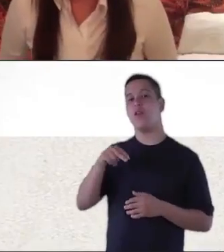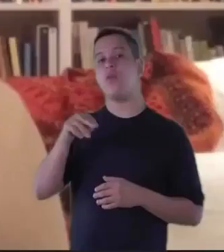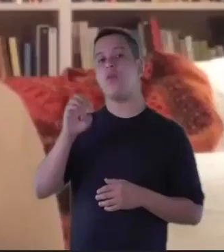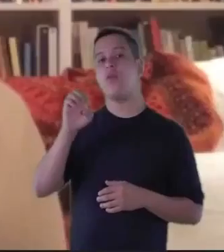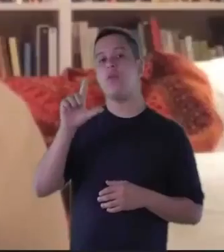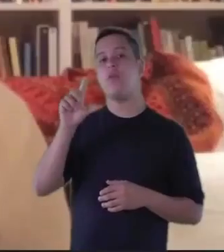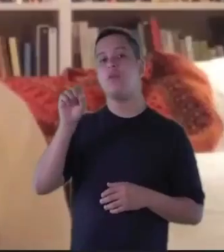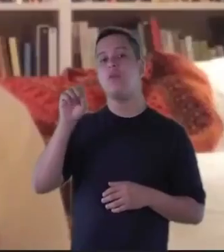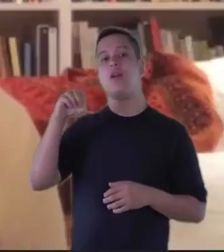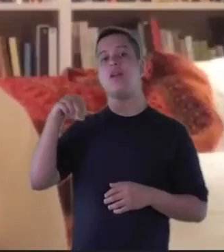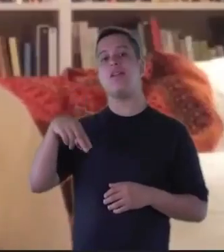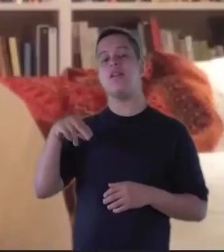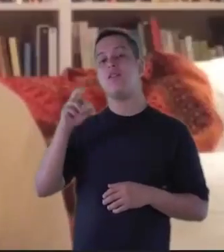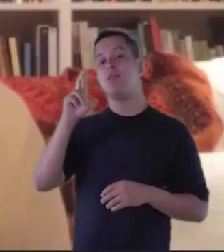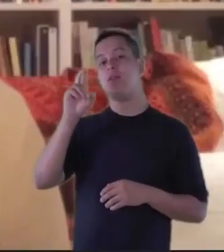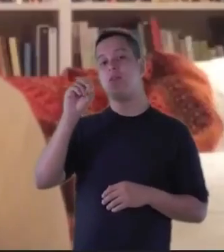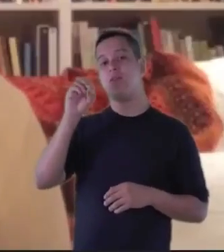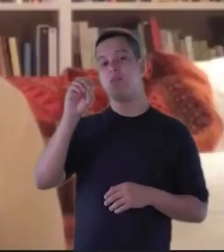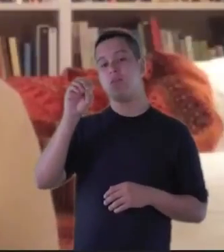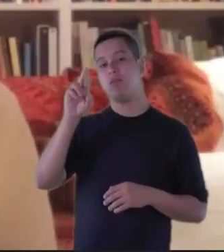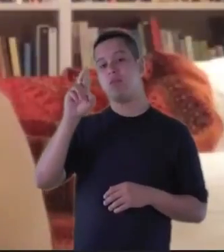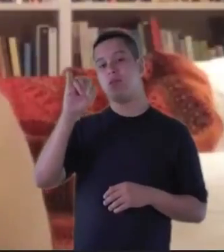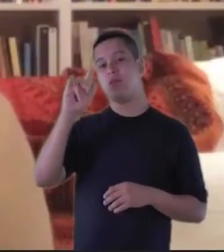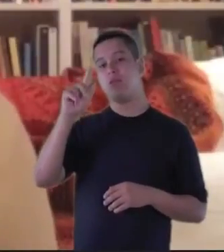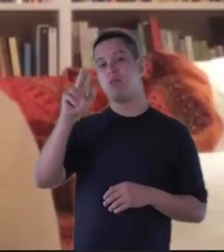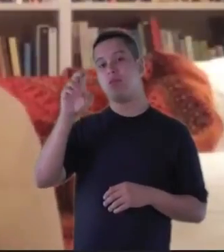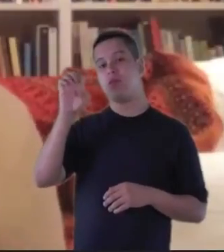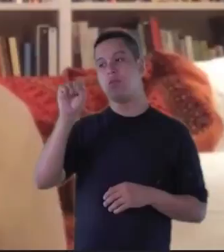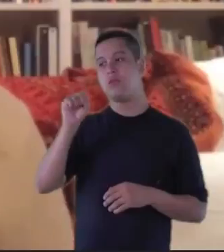a companhia estava relançando a obra do